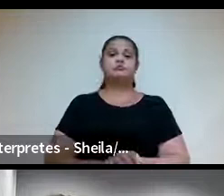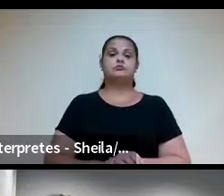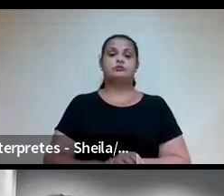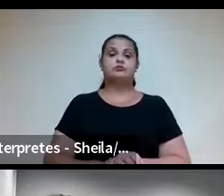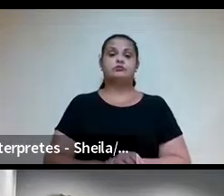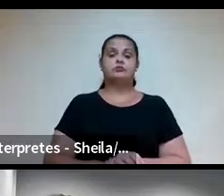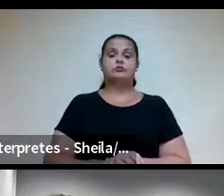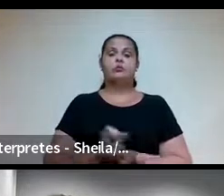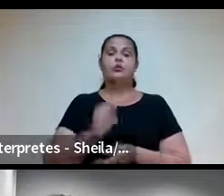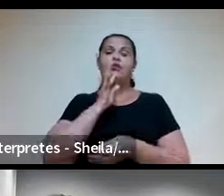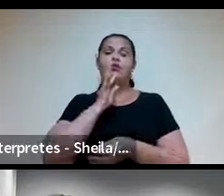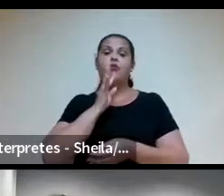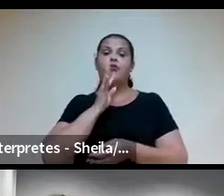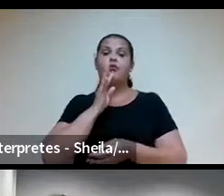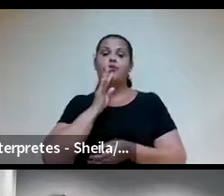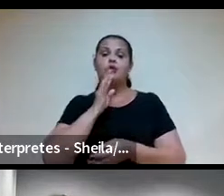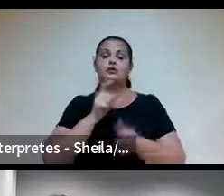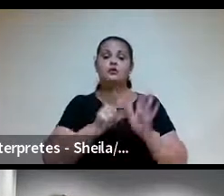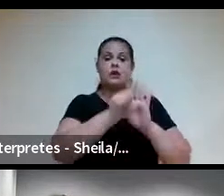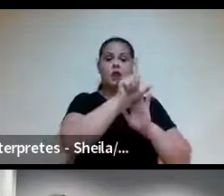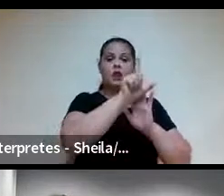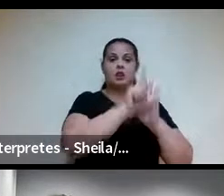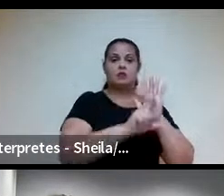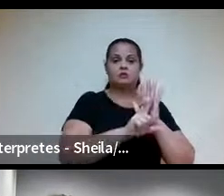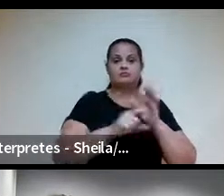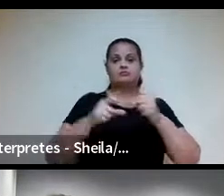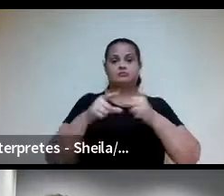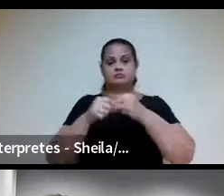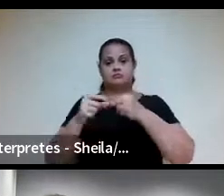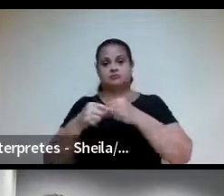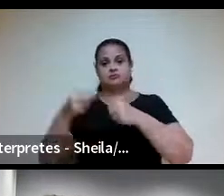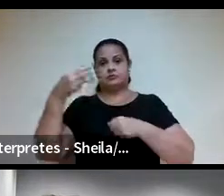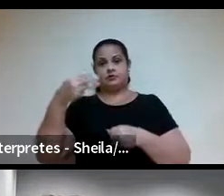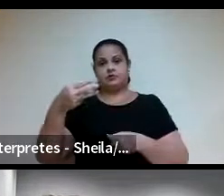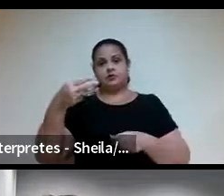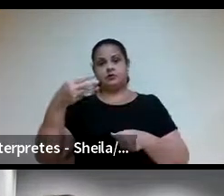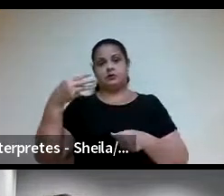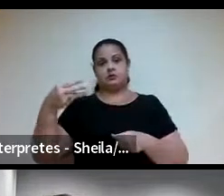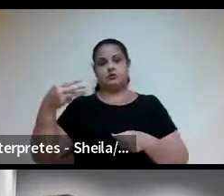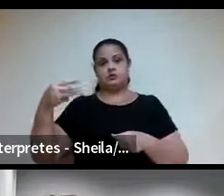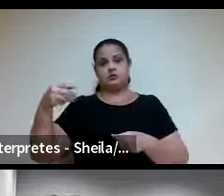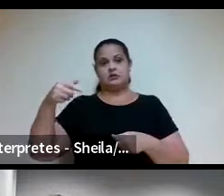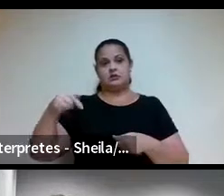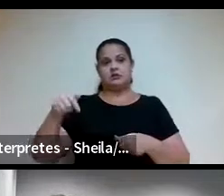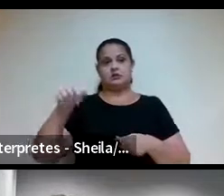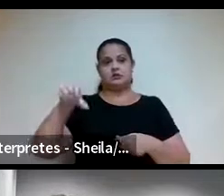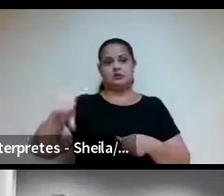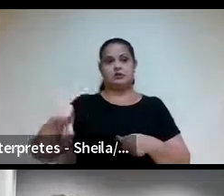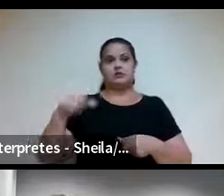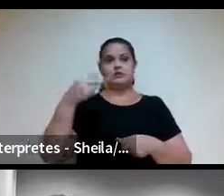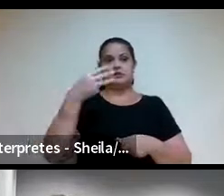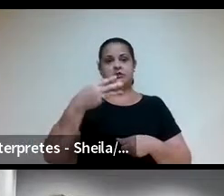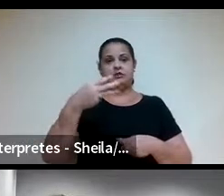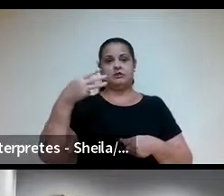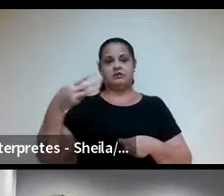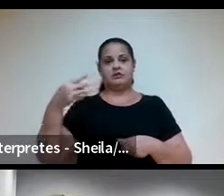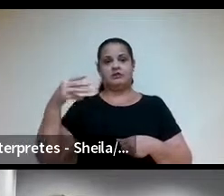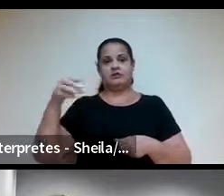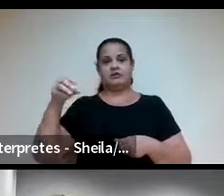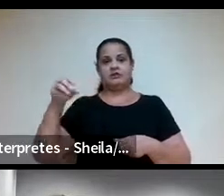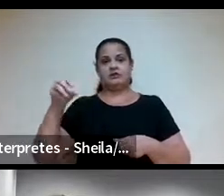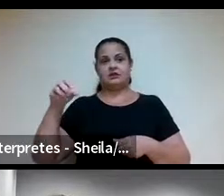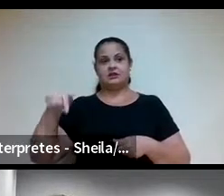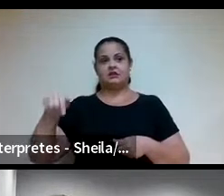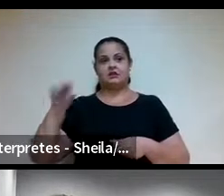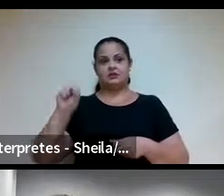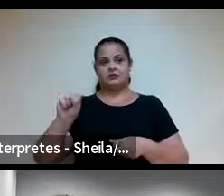sua legitimidade, na forma dos artigos 337, 9, 338 e 339 do Código de Processo Civil, cumulados com o